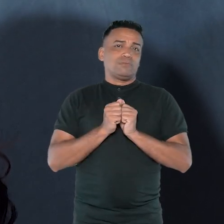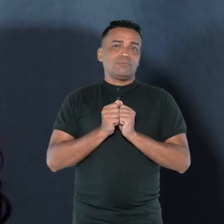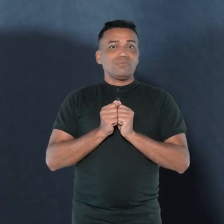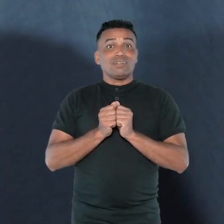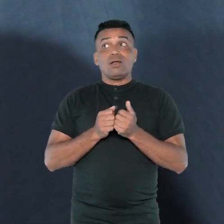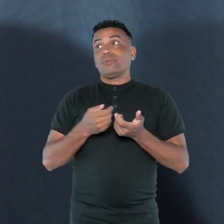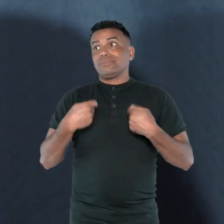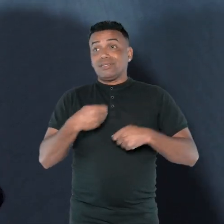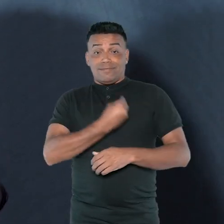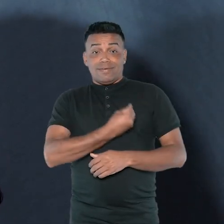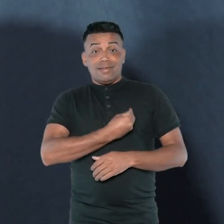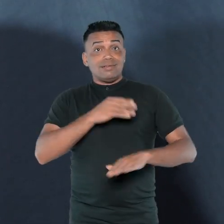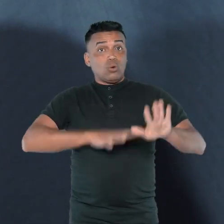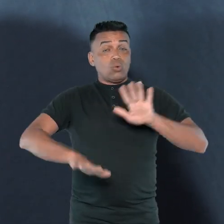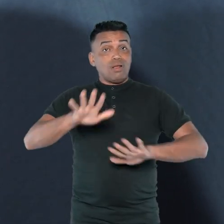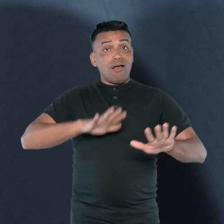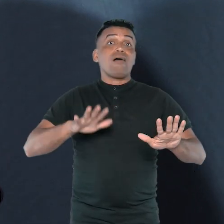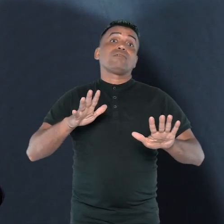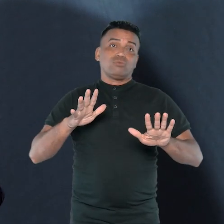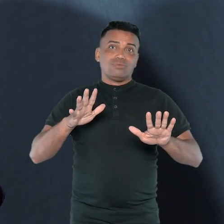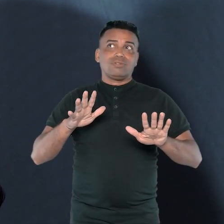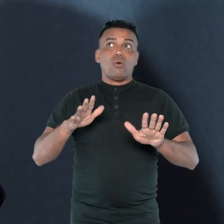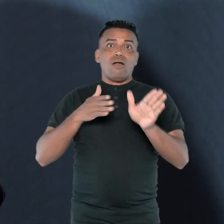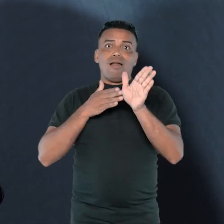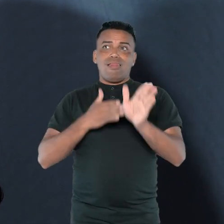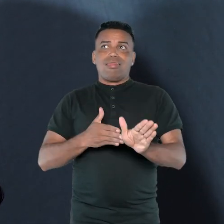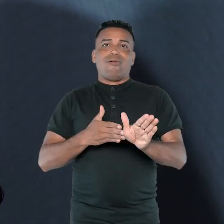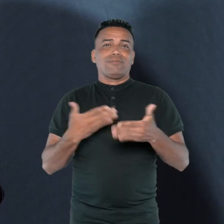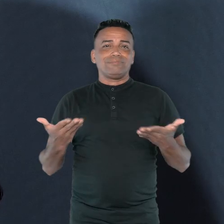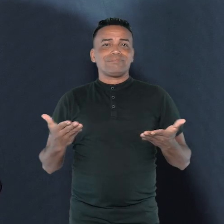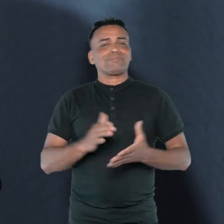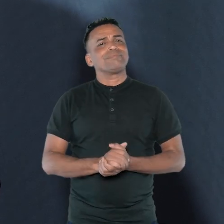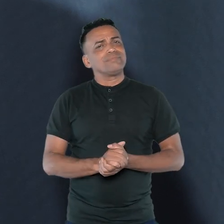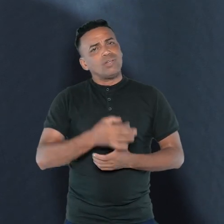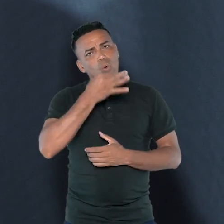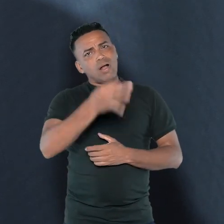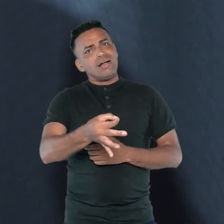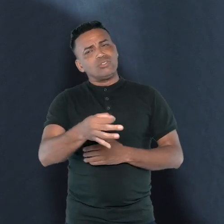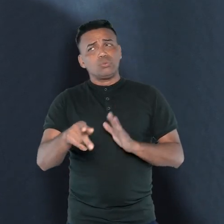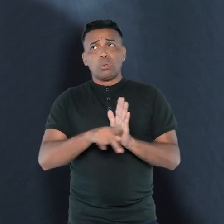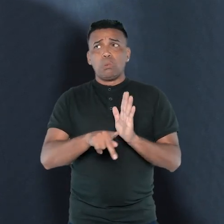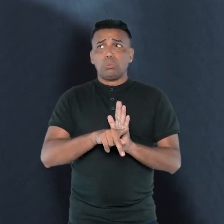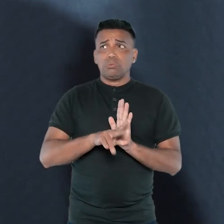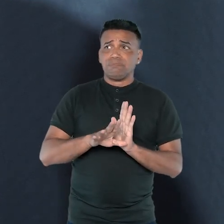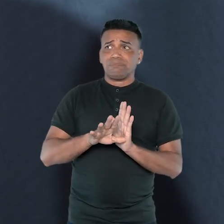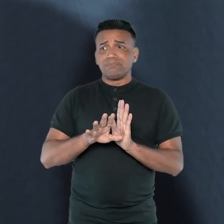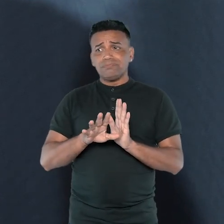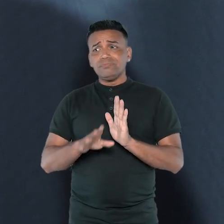pela vida com cuidado. Ele nos acompanha, de alguma forma. Então, acho que, para além desse ponto assim,